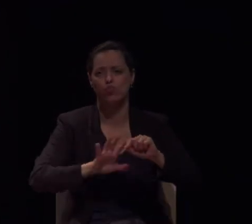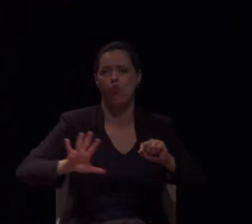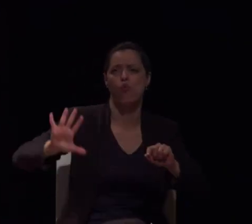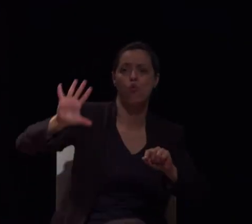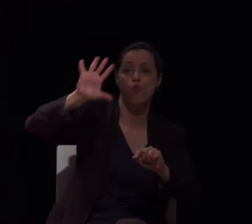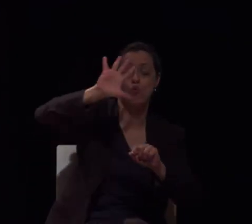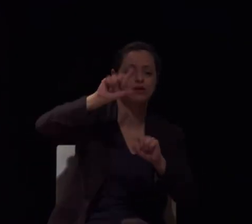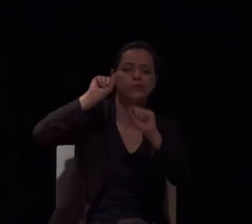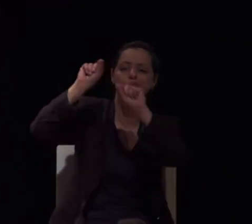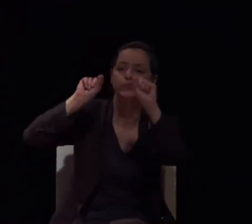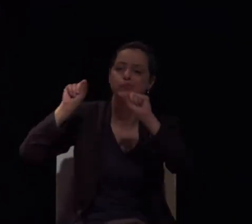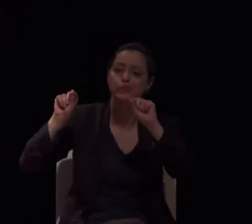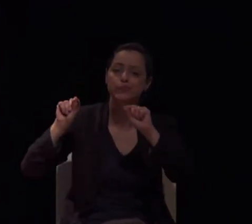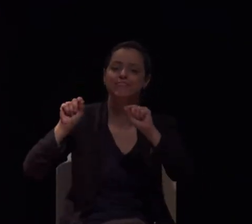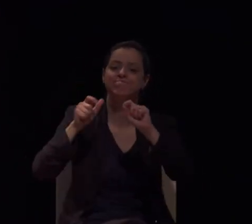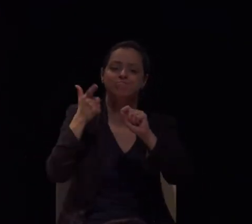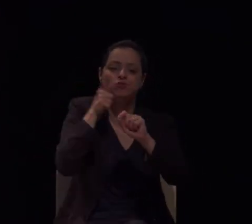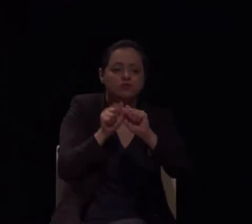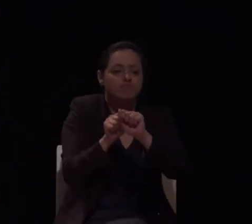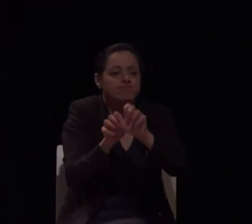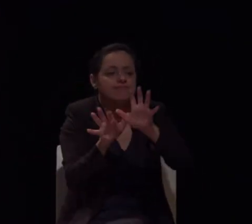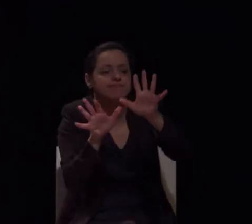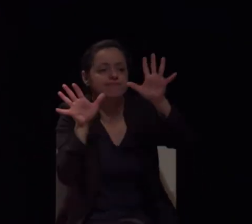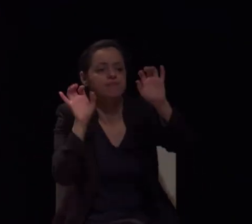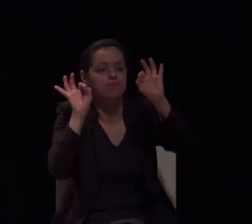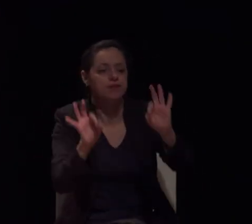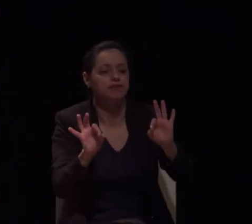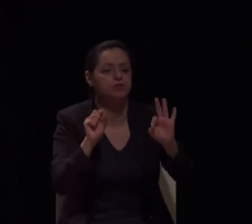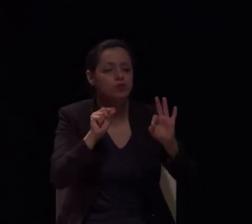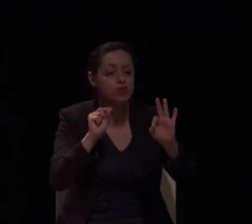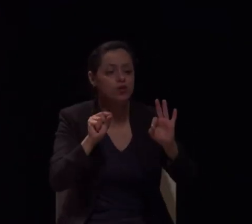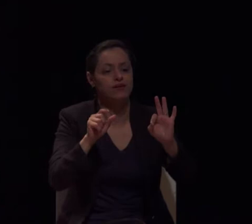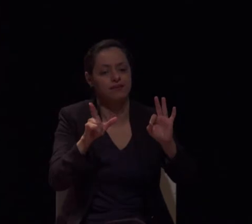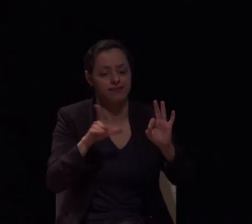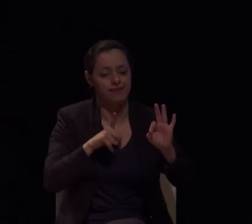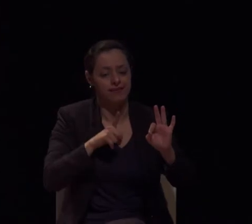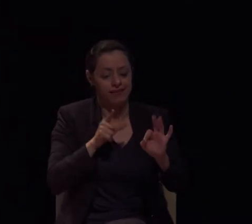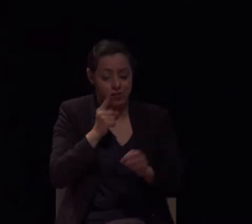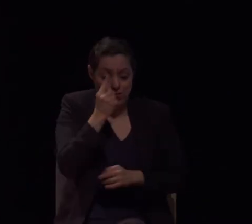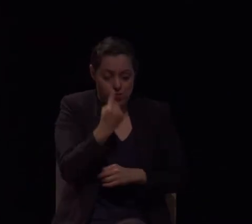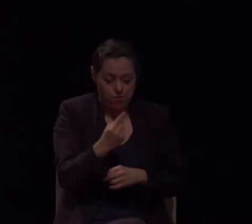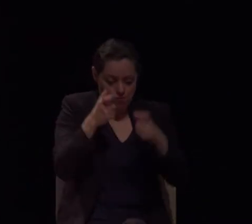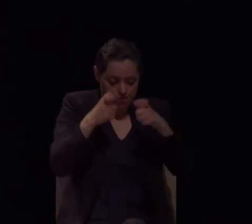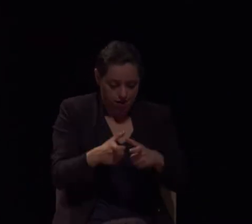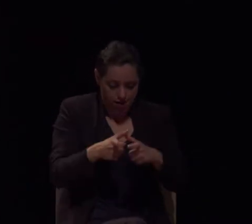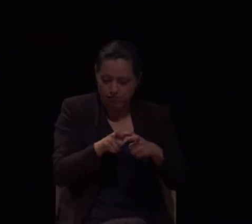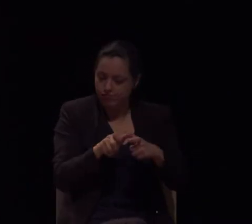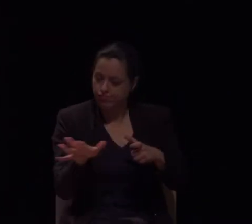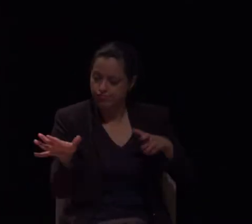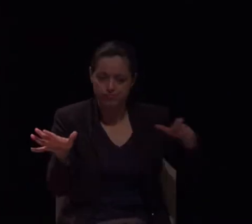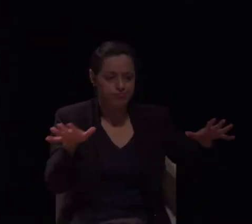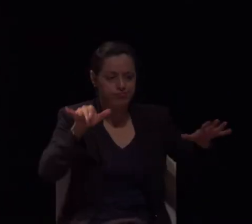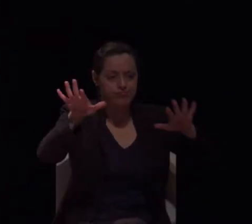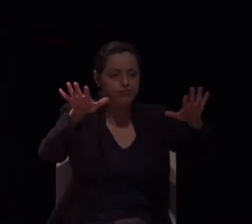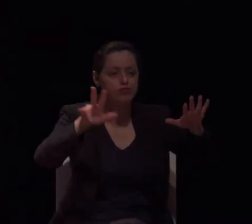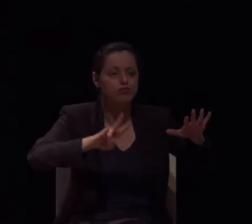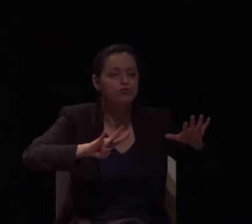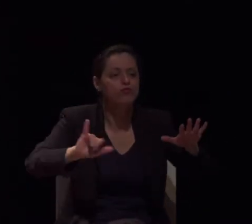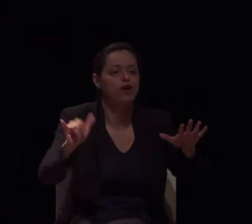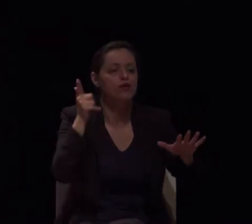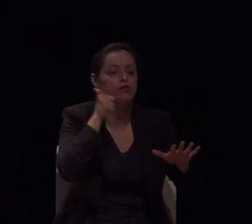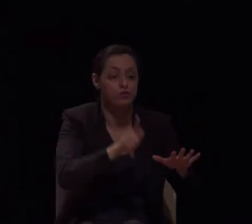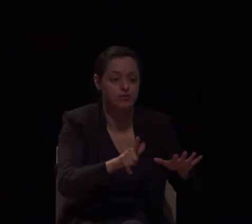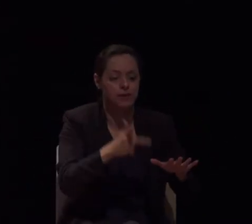várias delas não alcançam o que a gente as bordas da cidade então a gente percebeu também que existe uma centralização